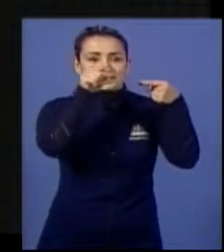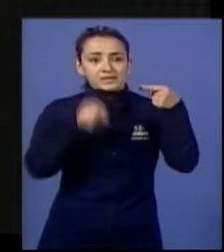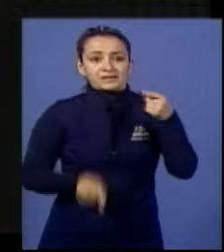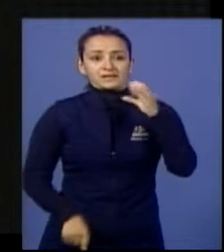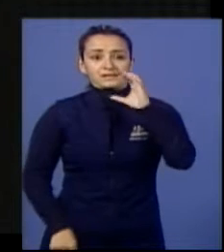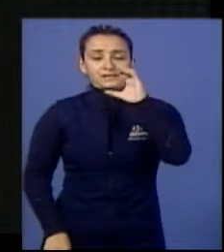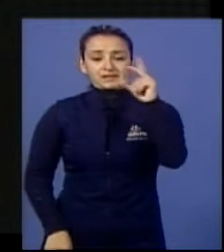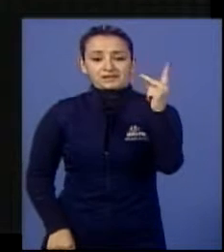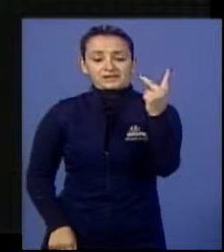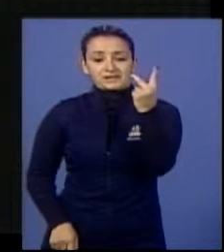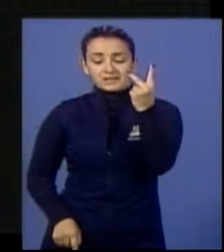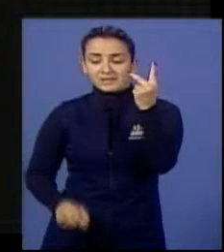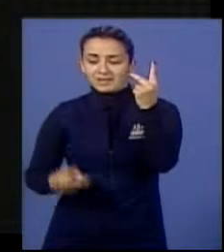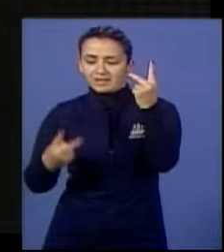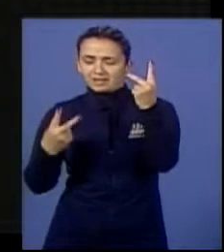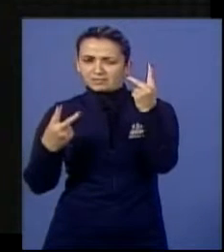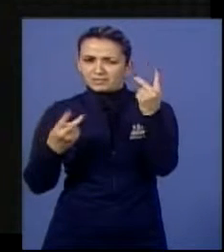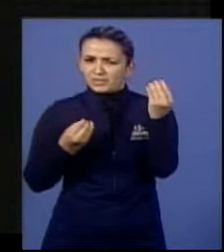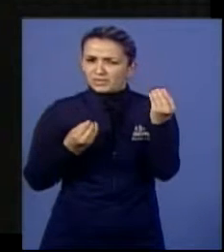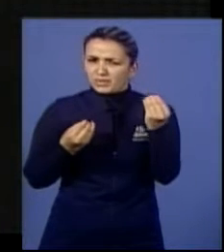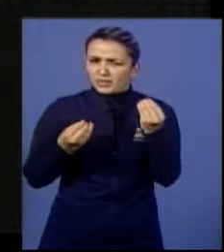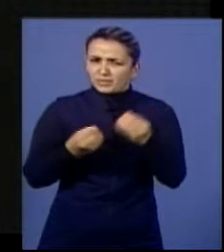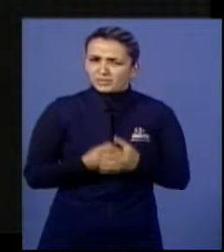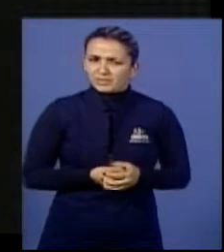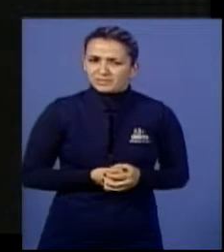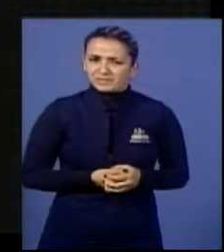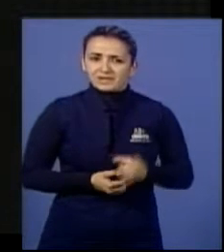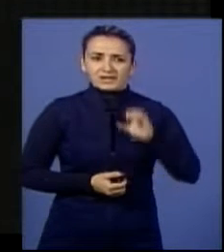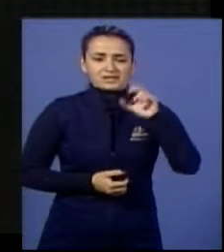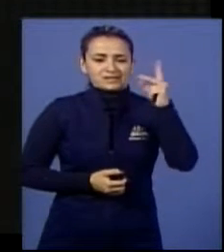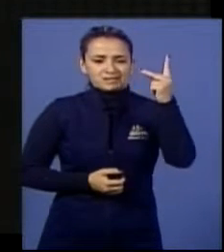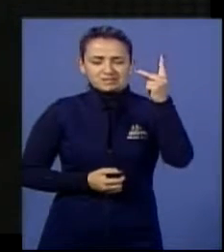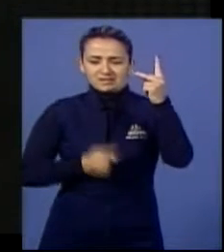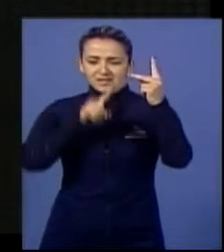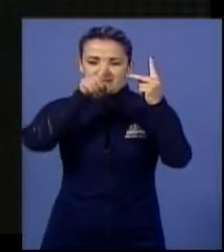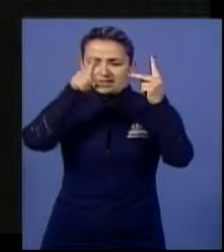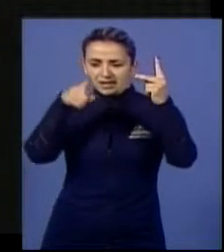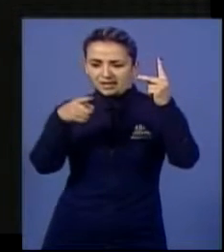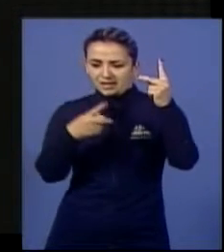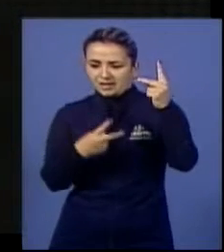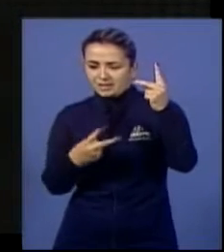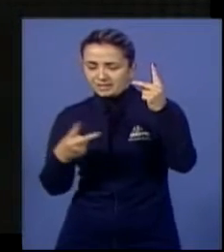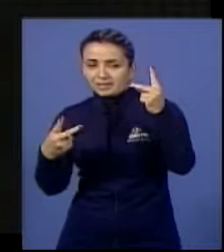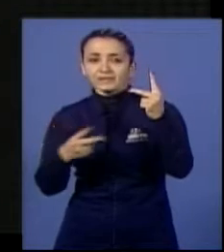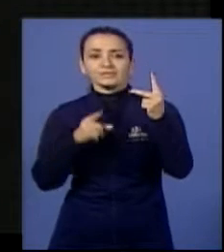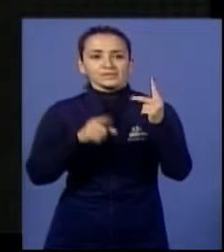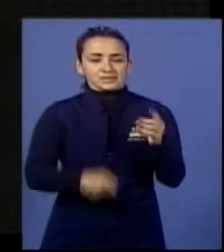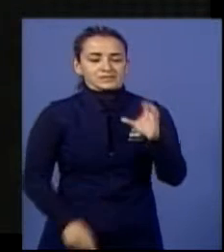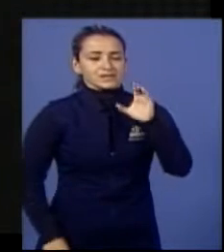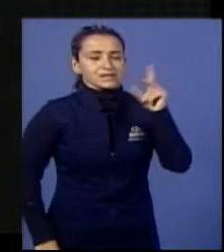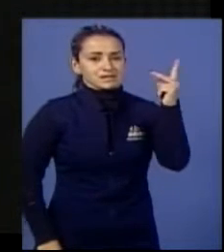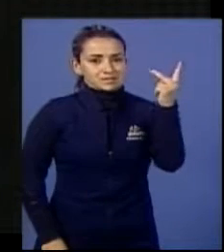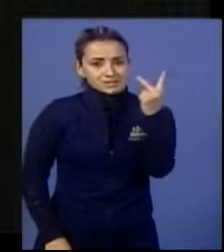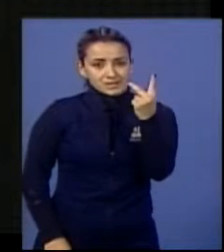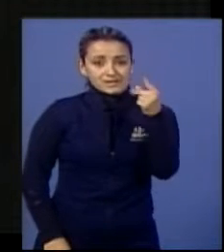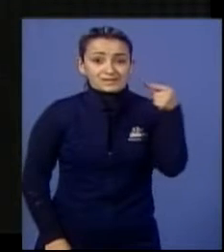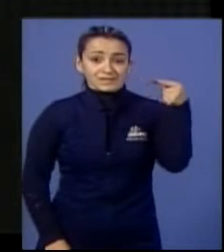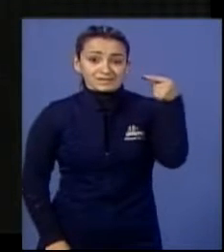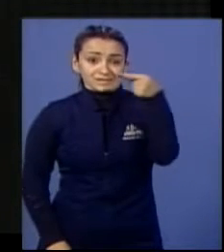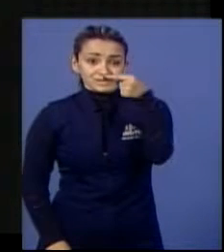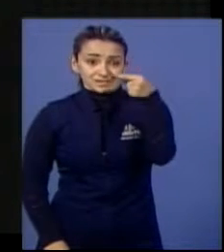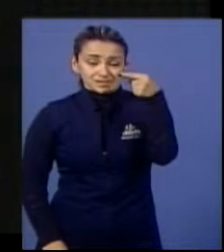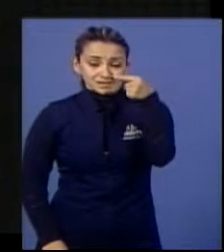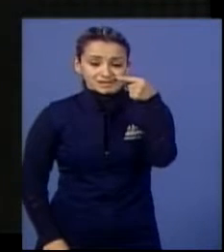CH duas vezes. Peraí, CH. CH, então, é carbono e hidrogênio. Daí vai ser